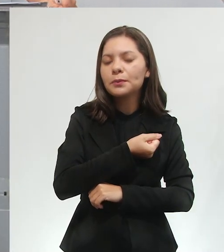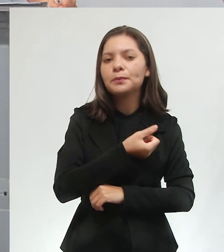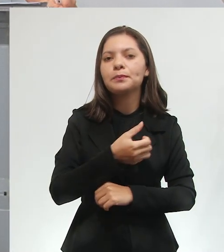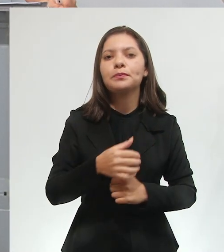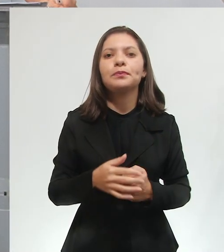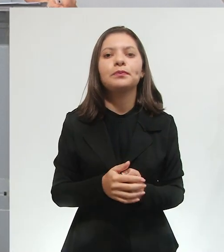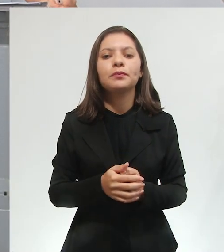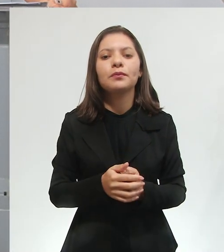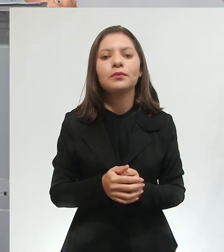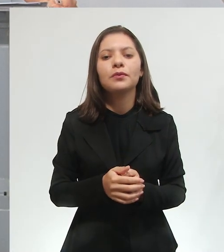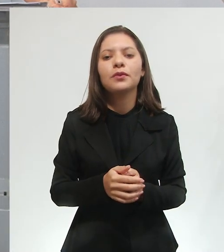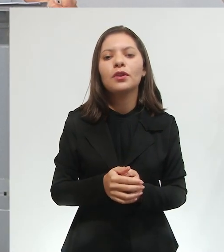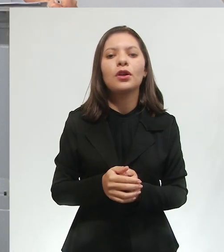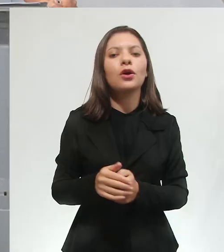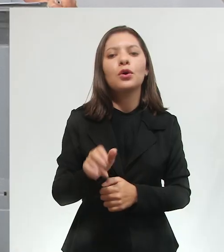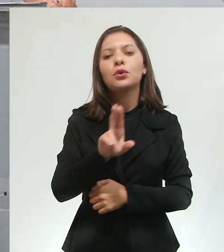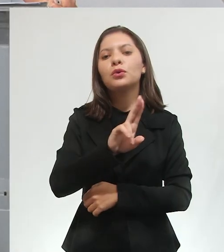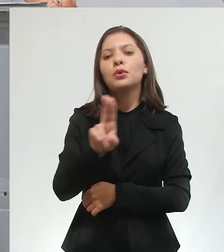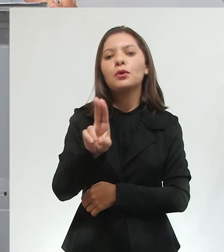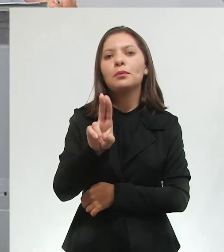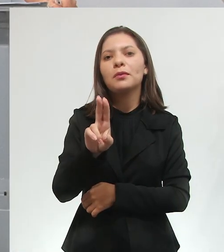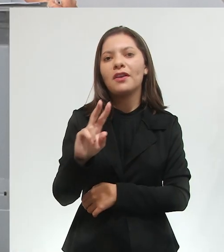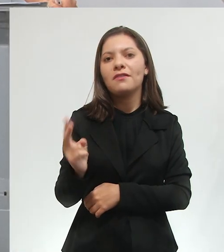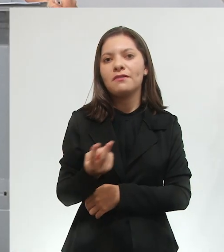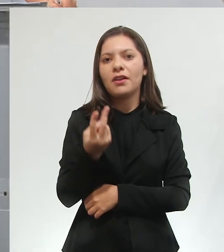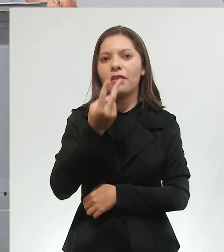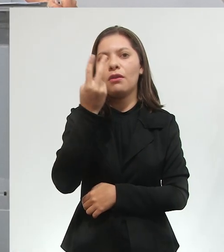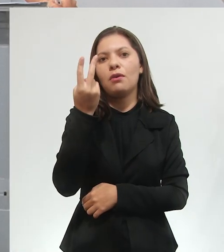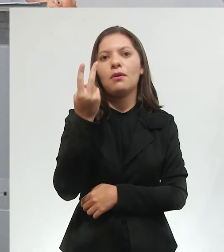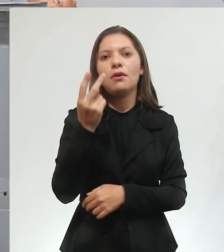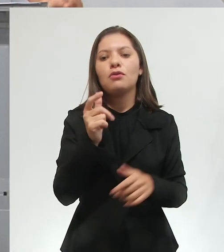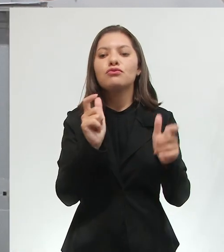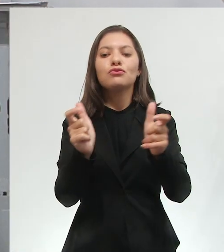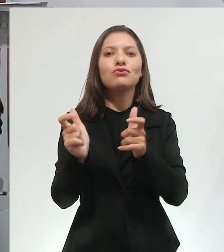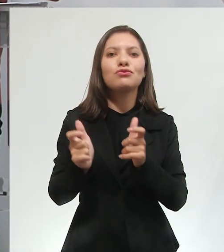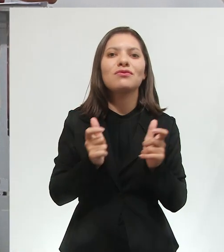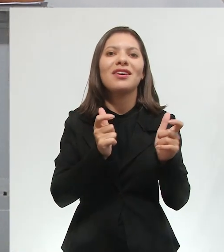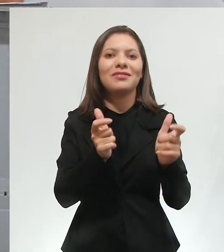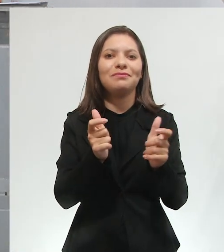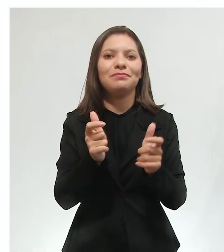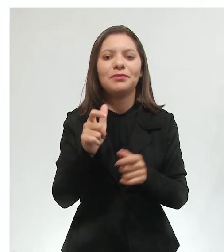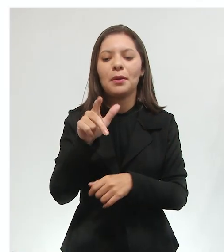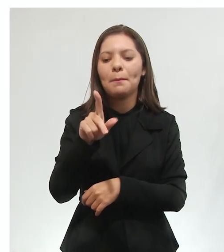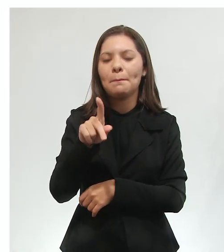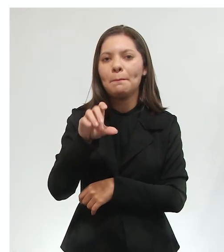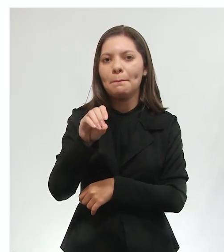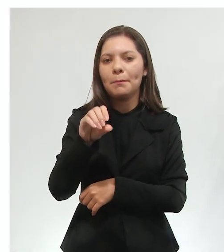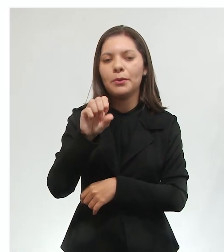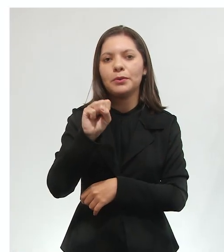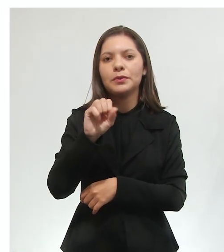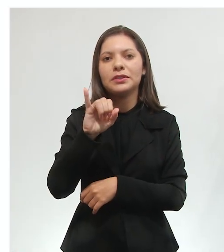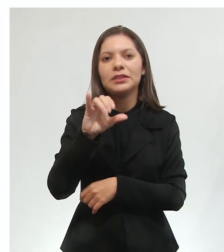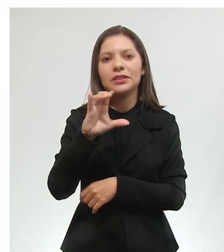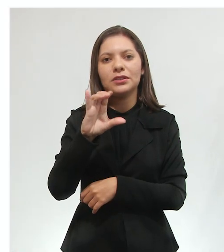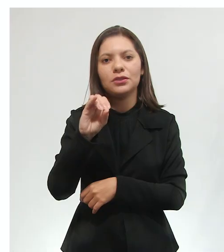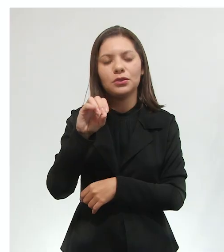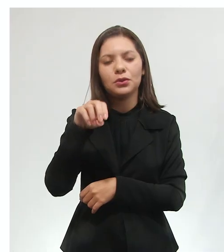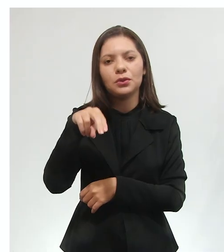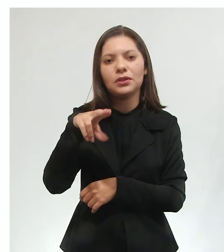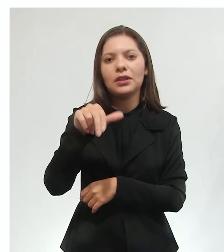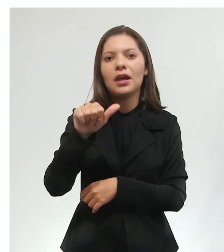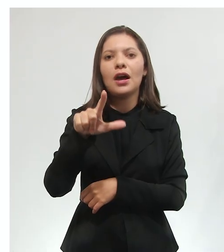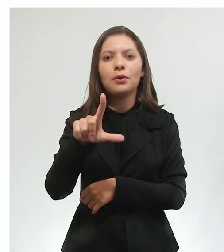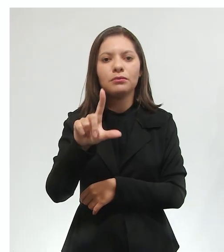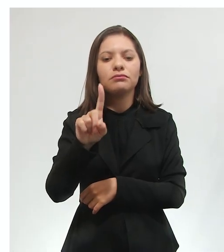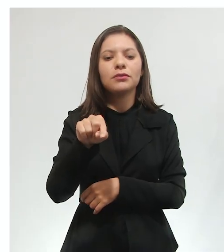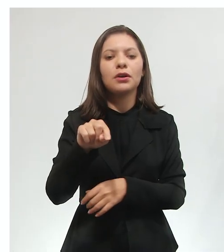chamado valor posicional. Então, voltando aqui, olha, quando nós temos o número